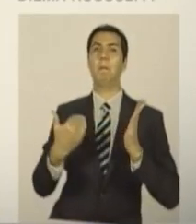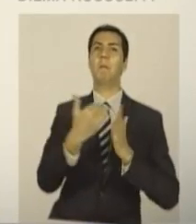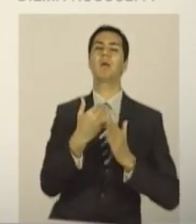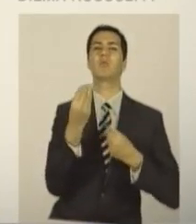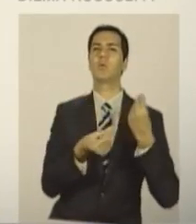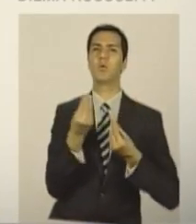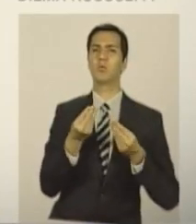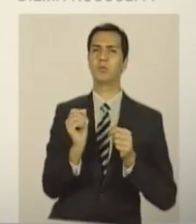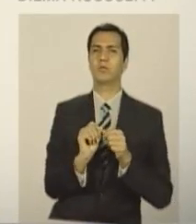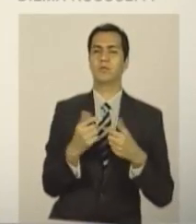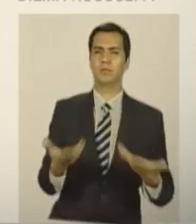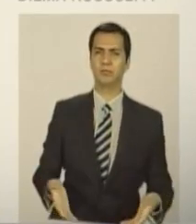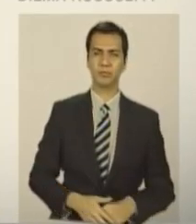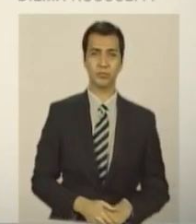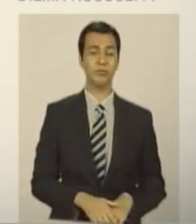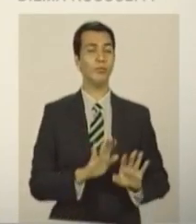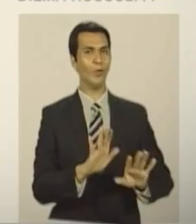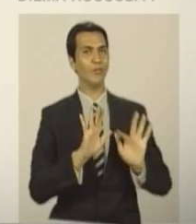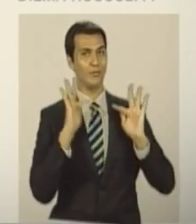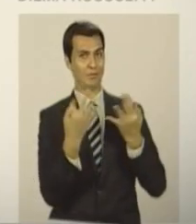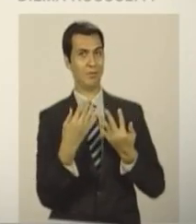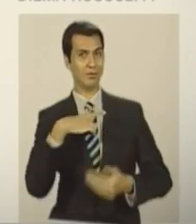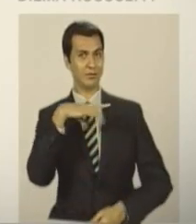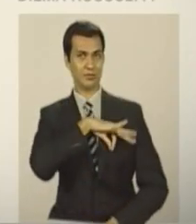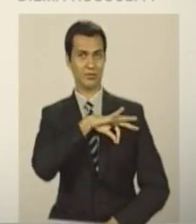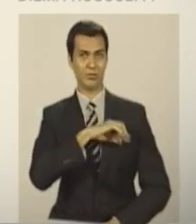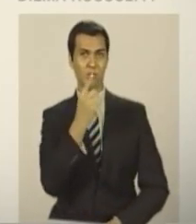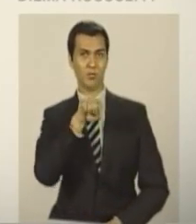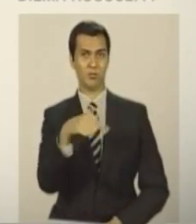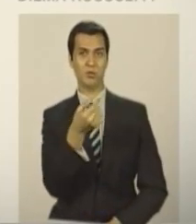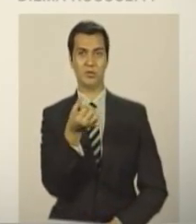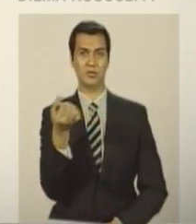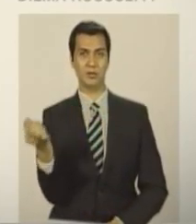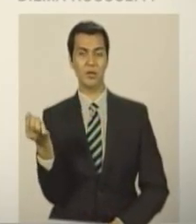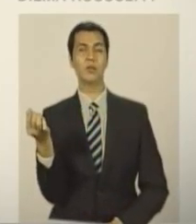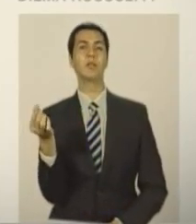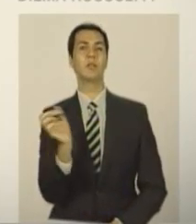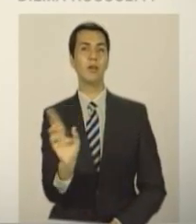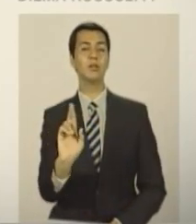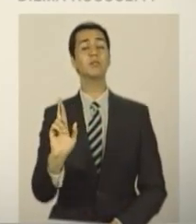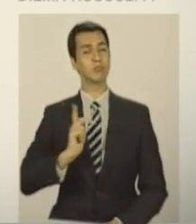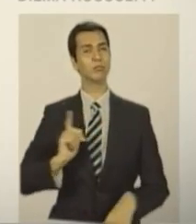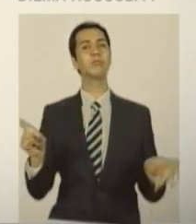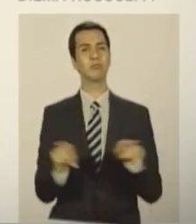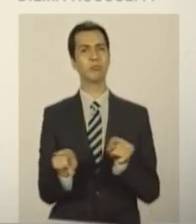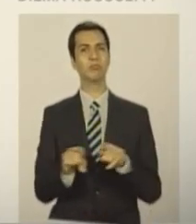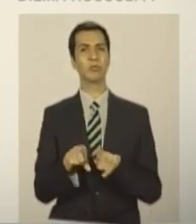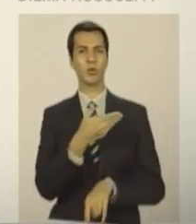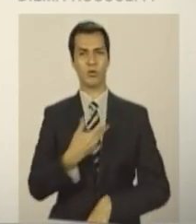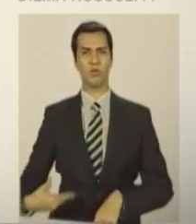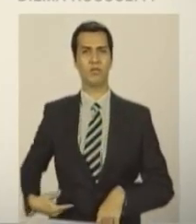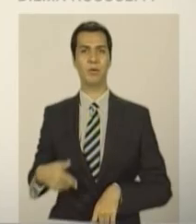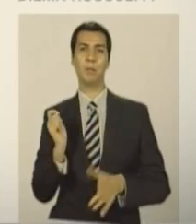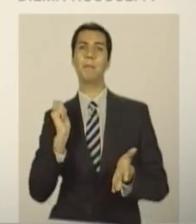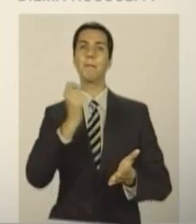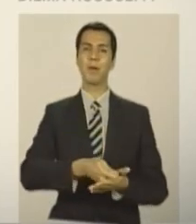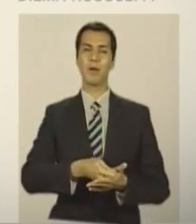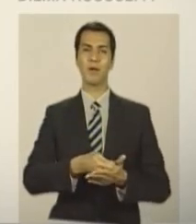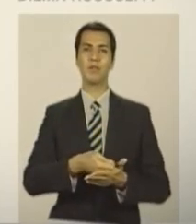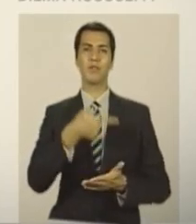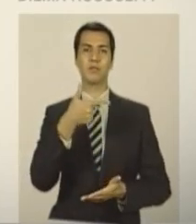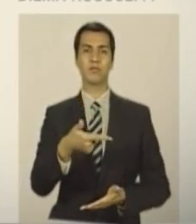3.100, o governo também está subsidiando, ou seja, pagando em média por cada casa